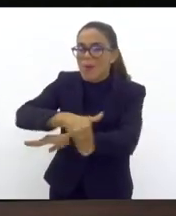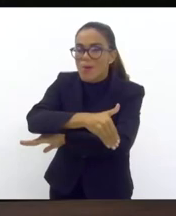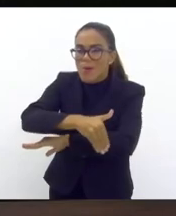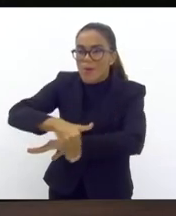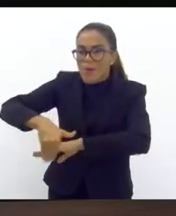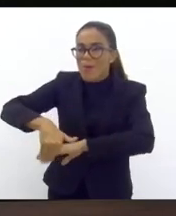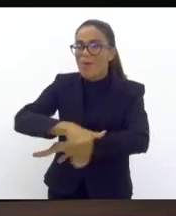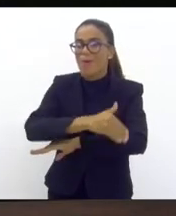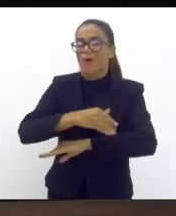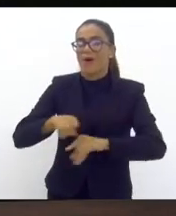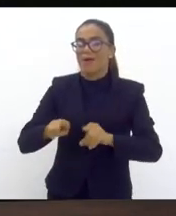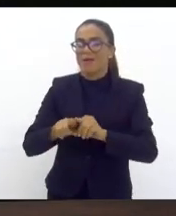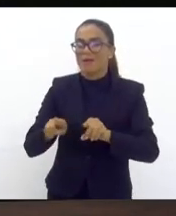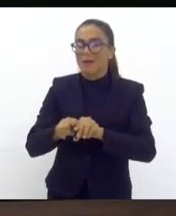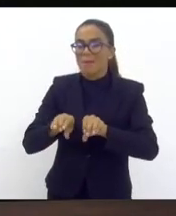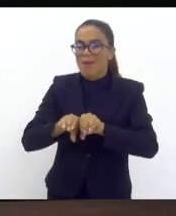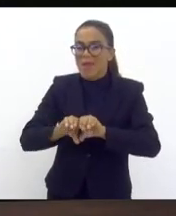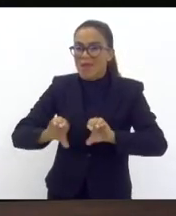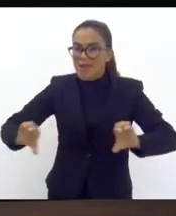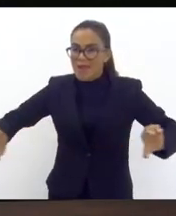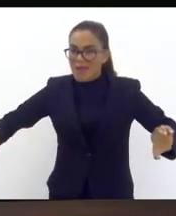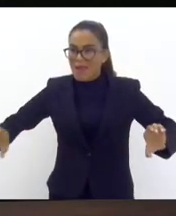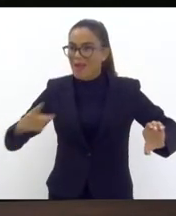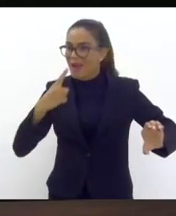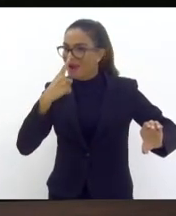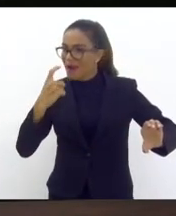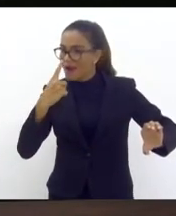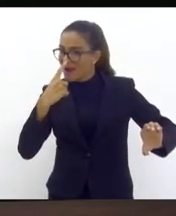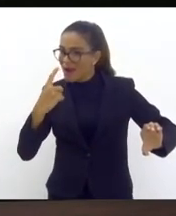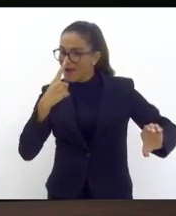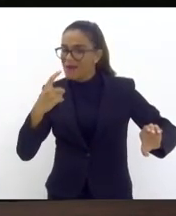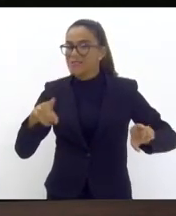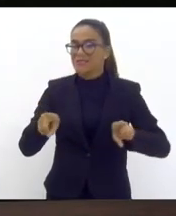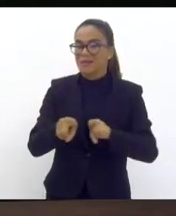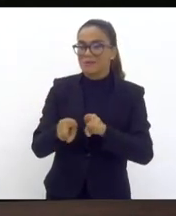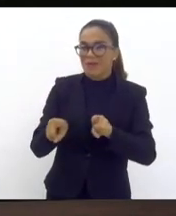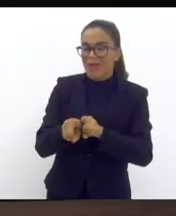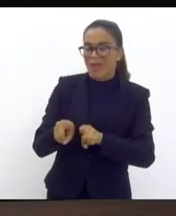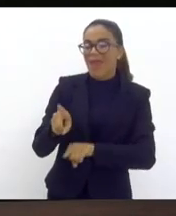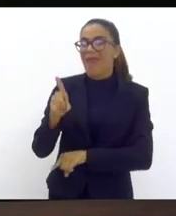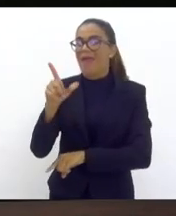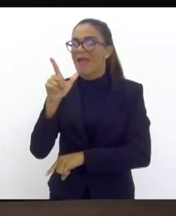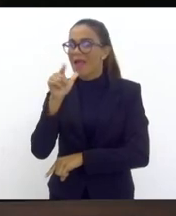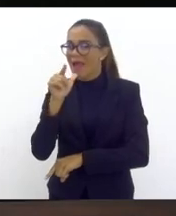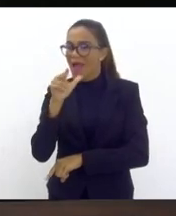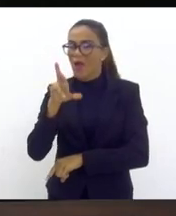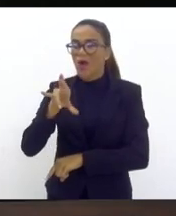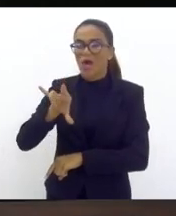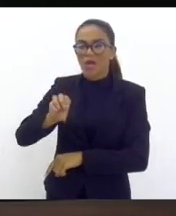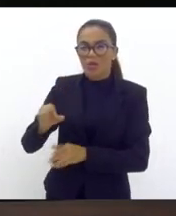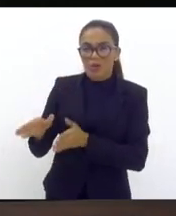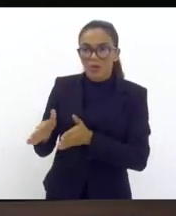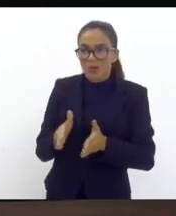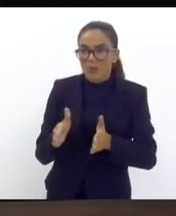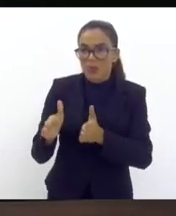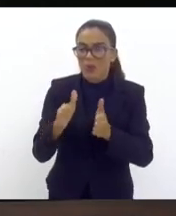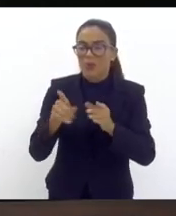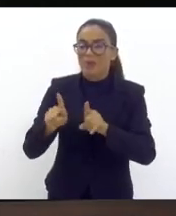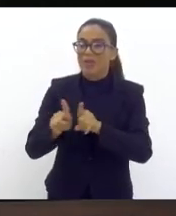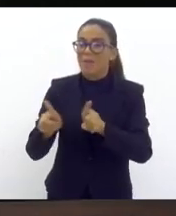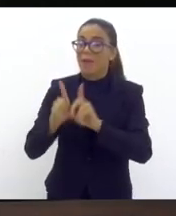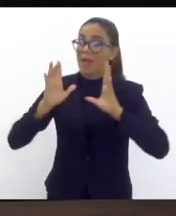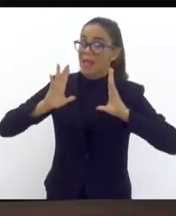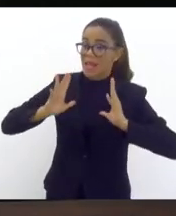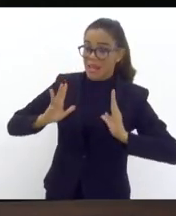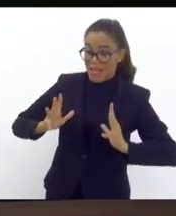para canalização saneamento básico dos rios Córregos e Valões para despoluição da Baía